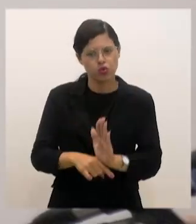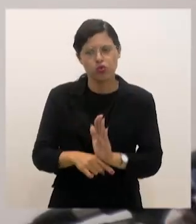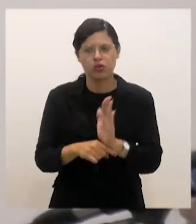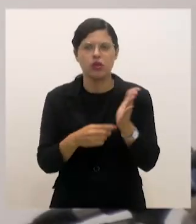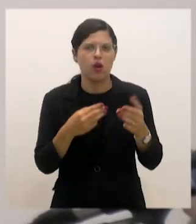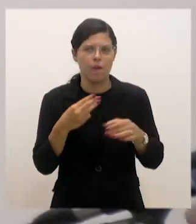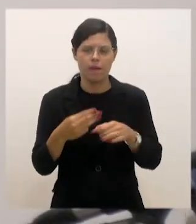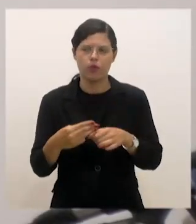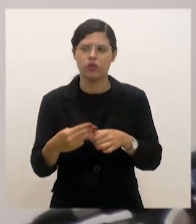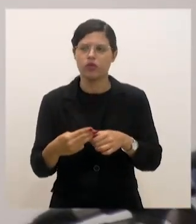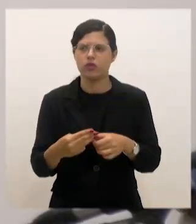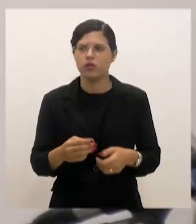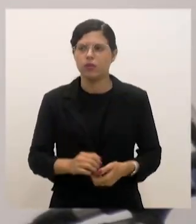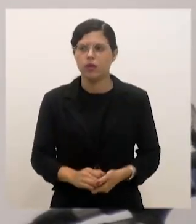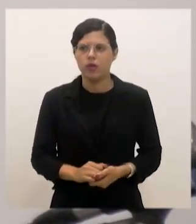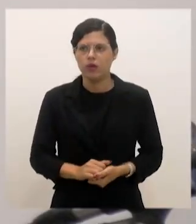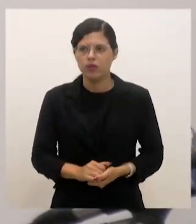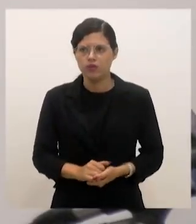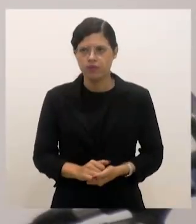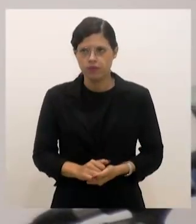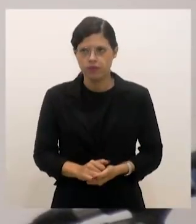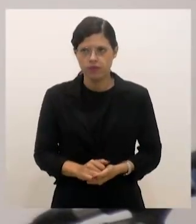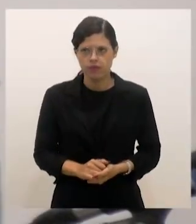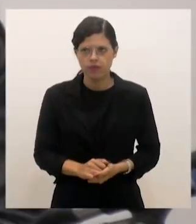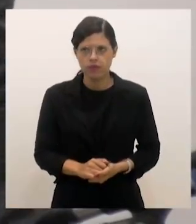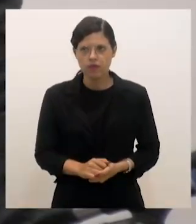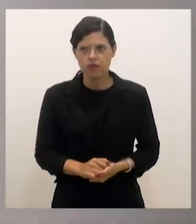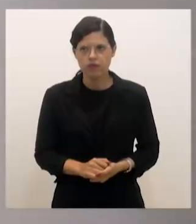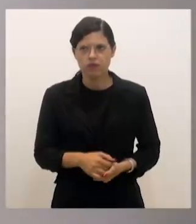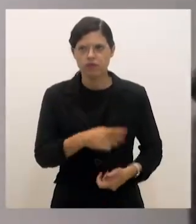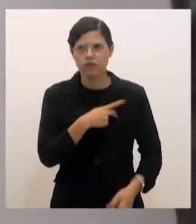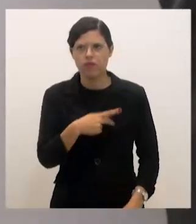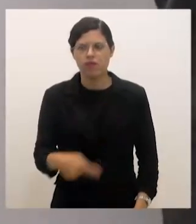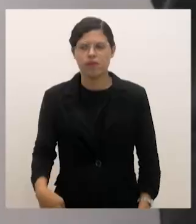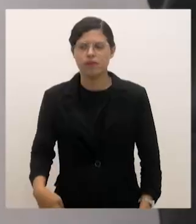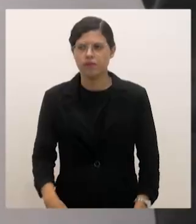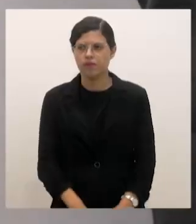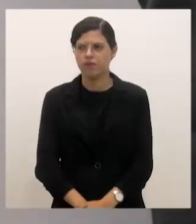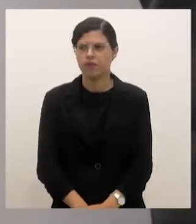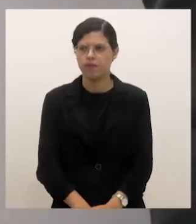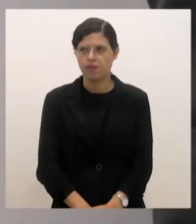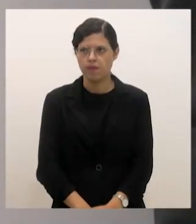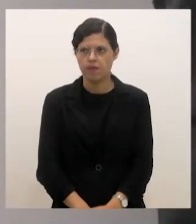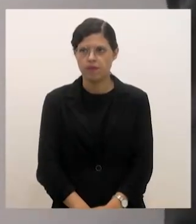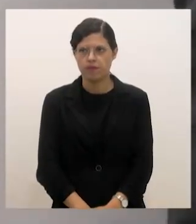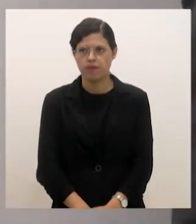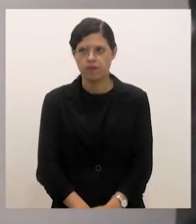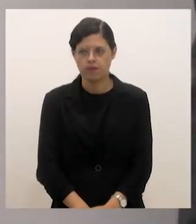Grande a caminhar. Presidente, Deputado Luiz Paulo.